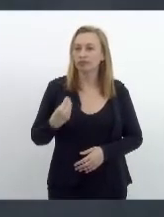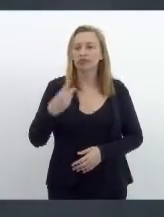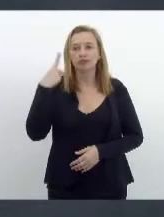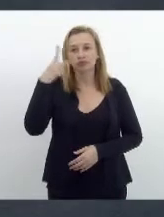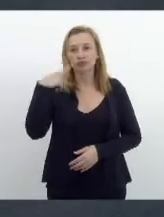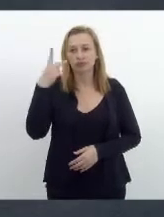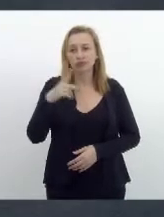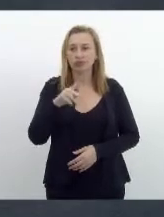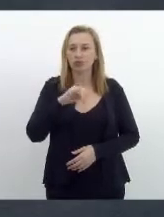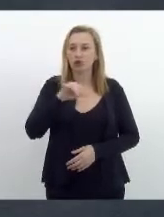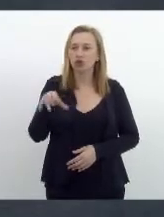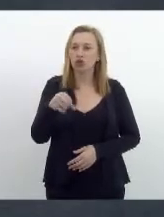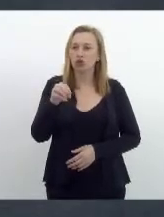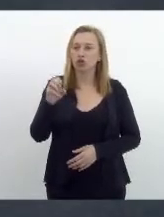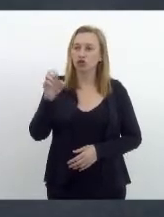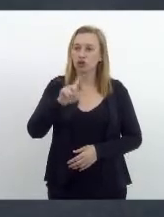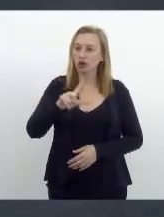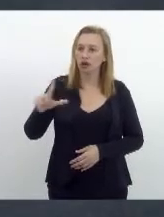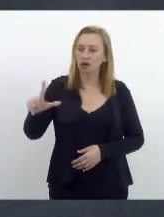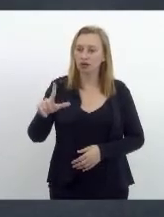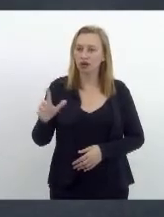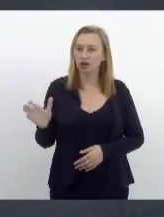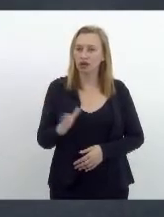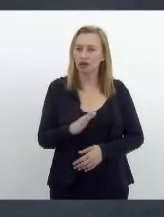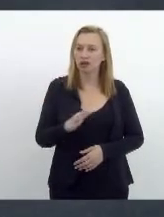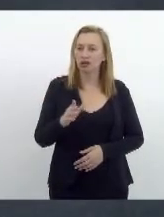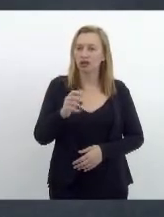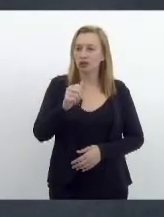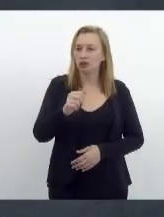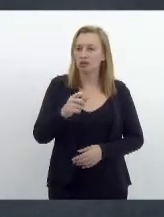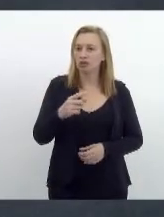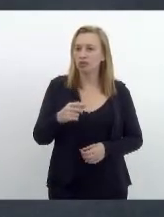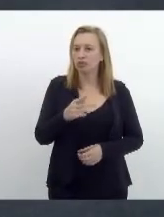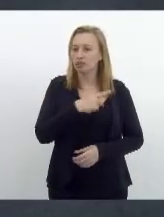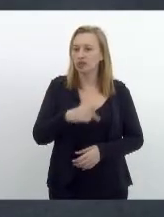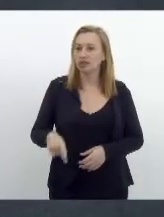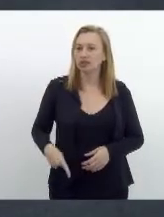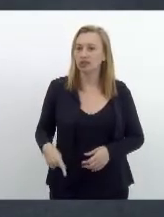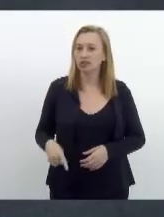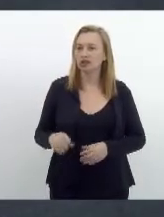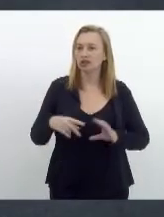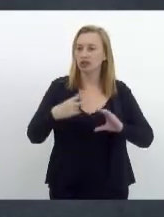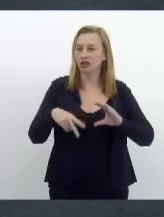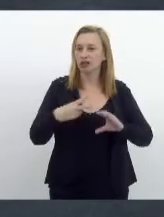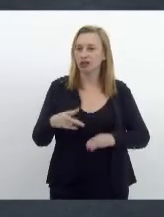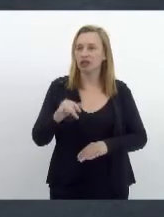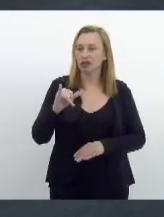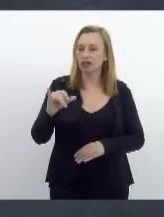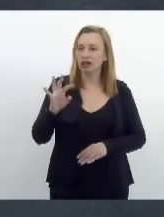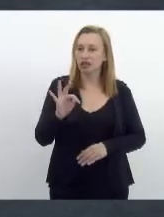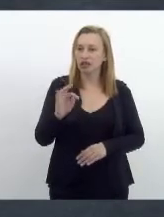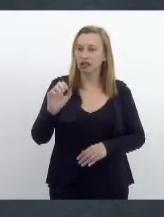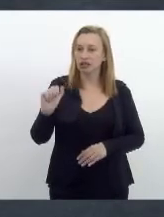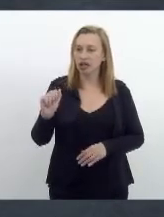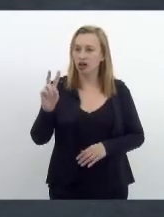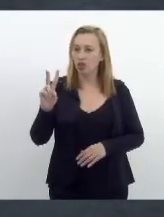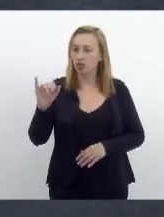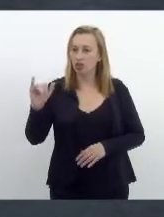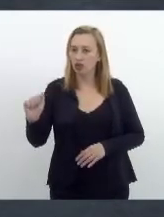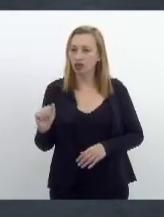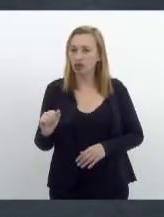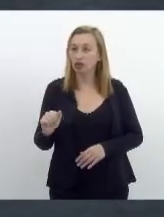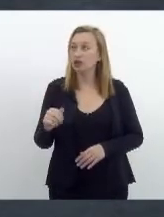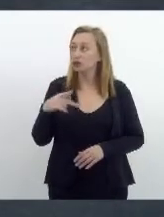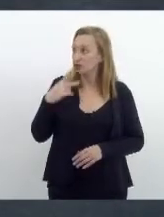vereador Joel, presidente da Câmara Municipal de Talva. Está ali conversando com o nosso diretor da TV Alerj. Estou aqui recomendando